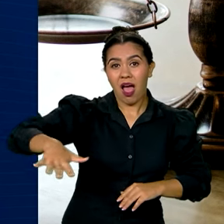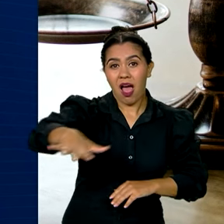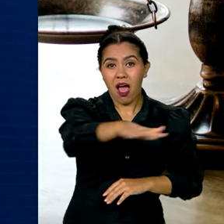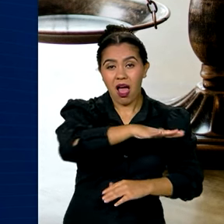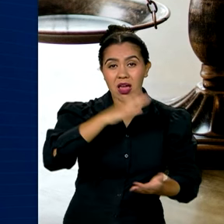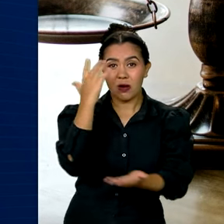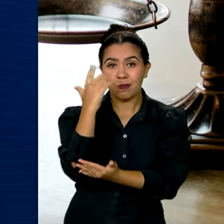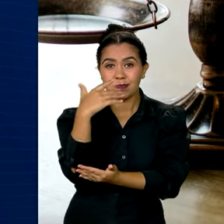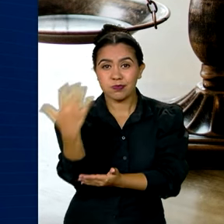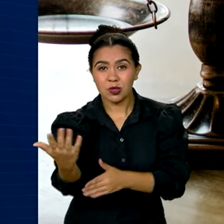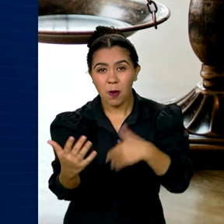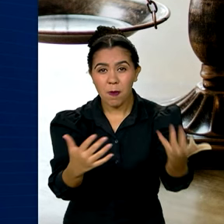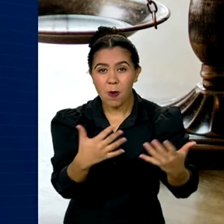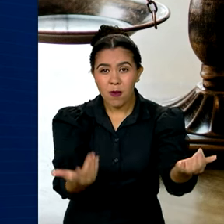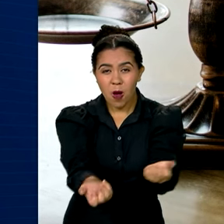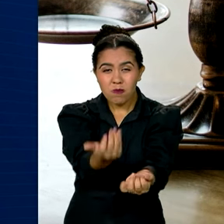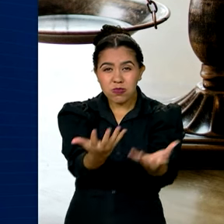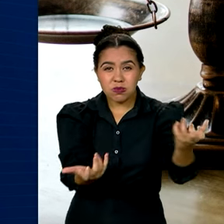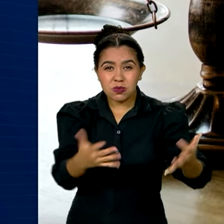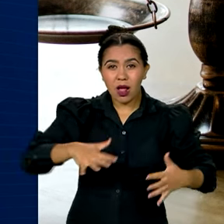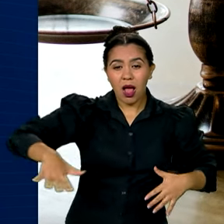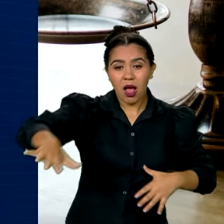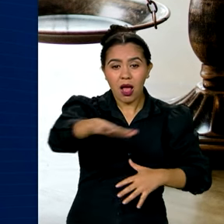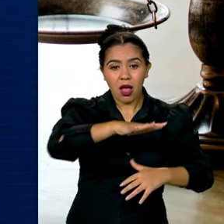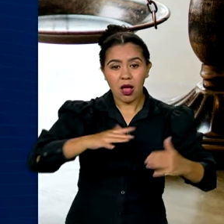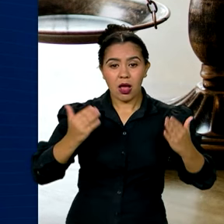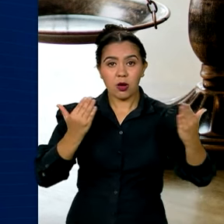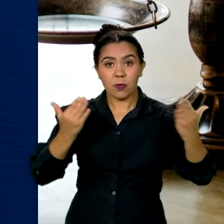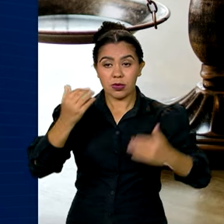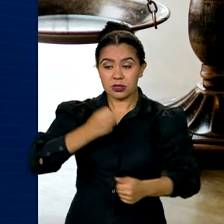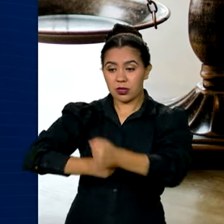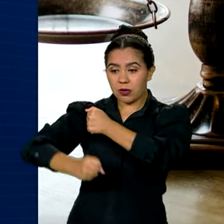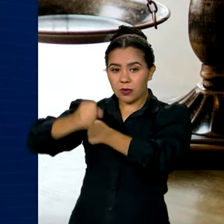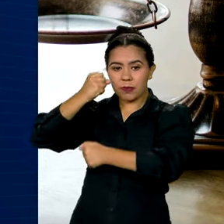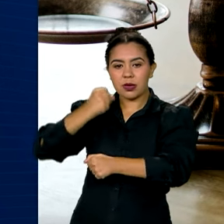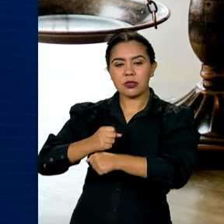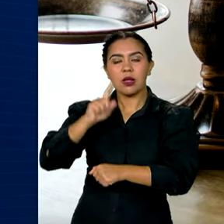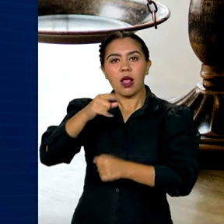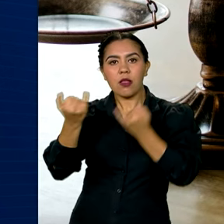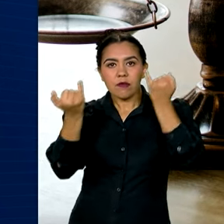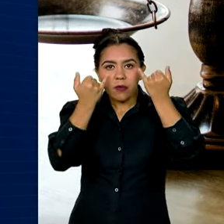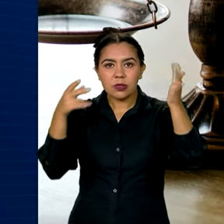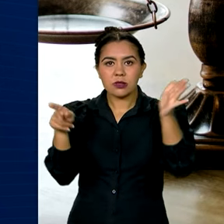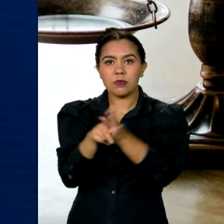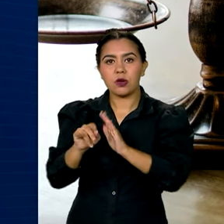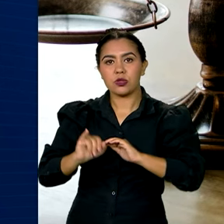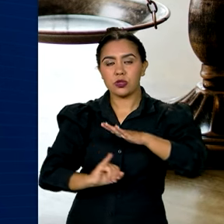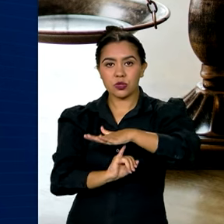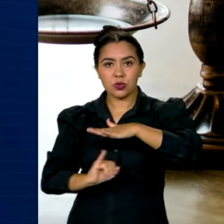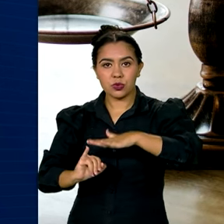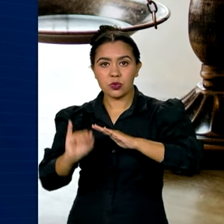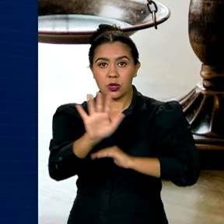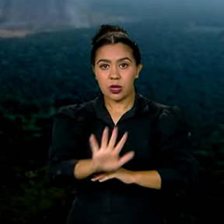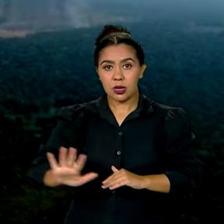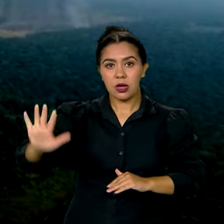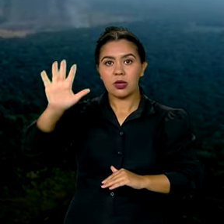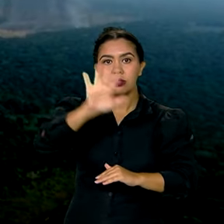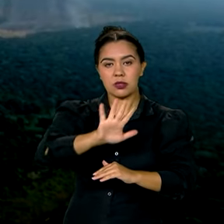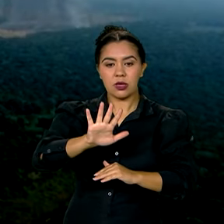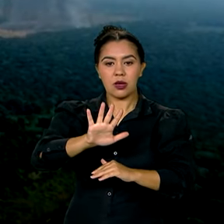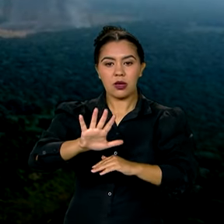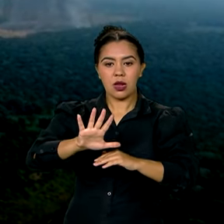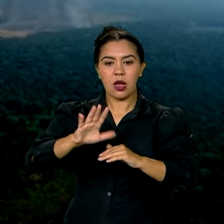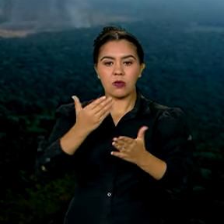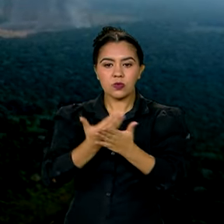na Amazônia Legal ano passado em relação a 2022, segundo dados do Instituto Nacional de Pesquisas Espaciais.